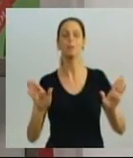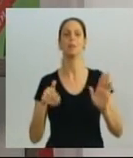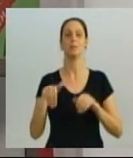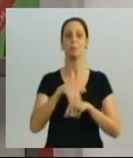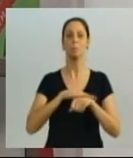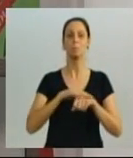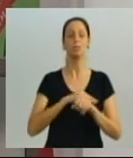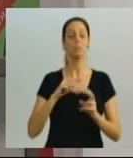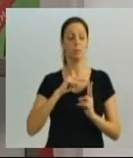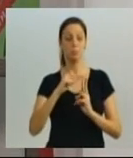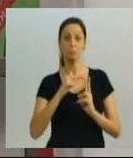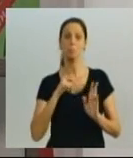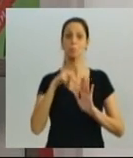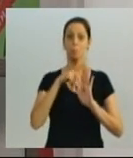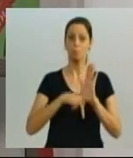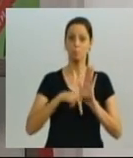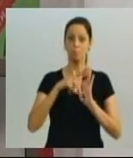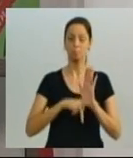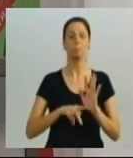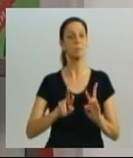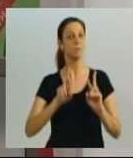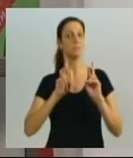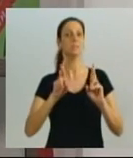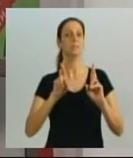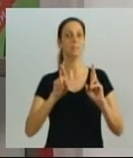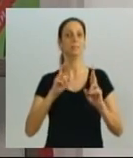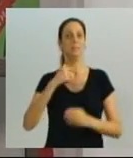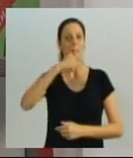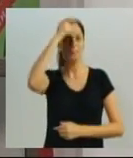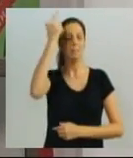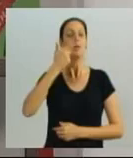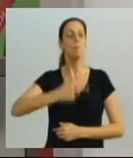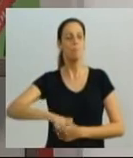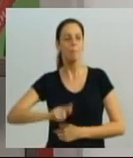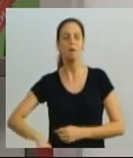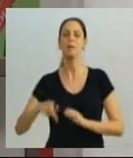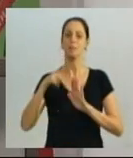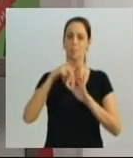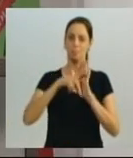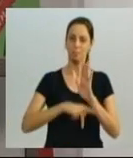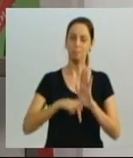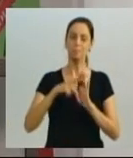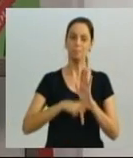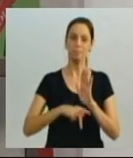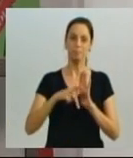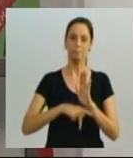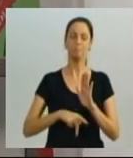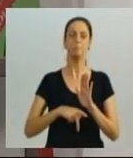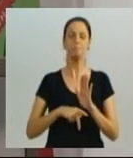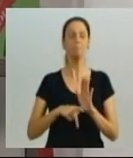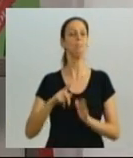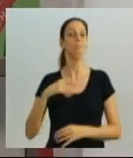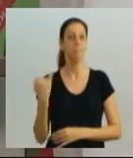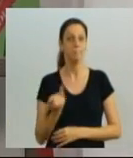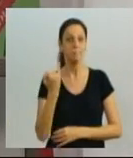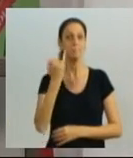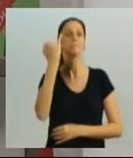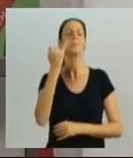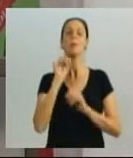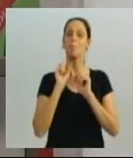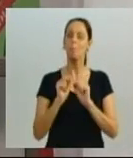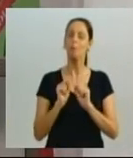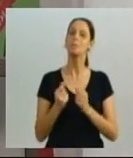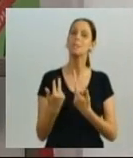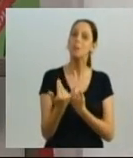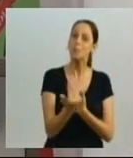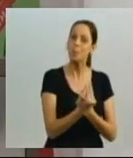projetos e que nós esperamos, vereador Adriano, que outros projetos de singular importância possam seguir o mesmo